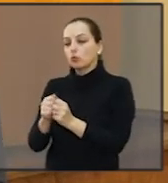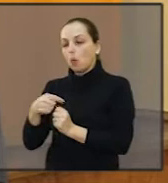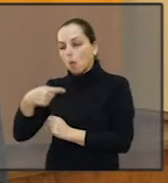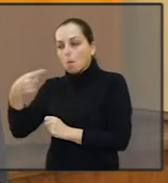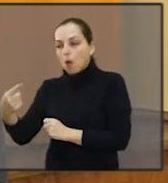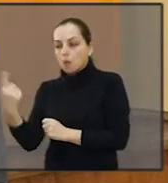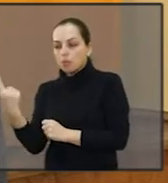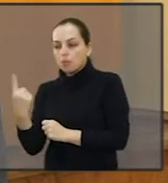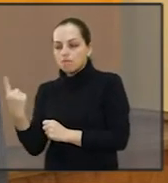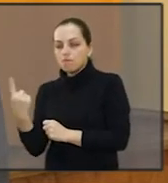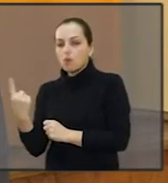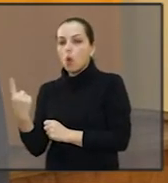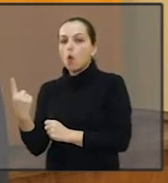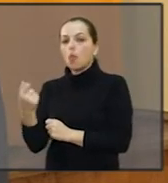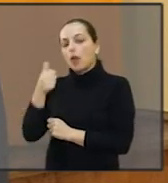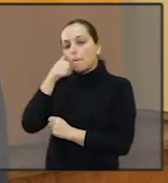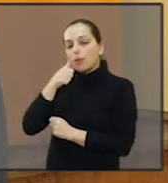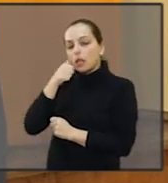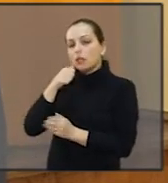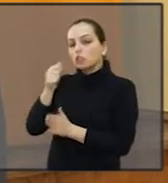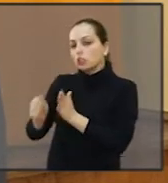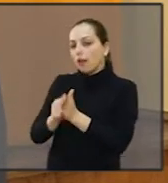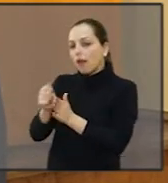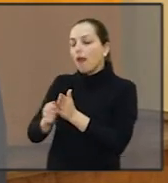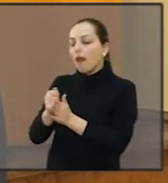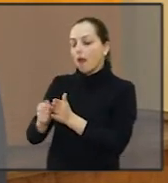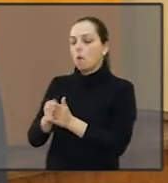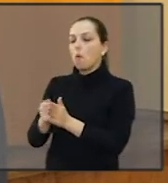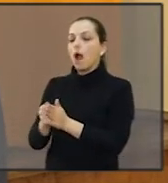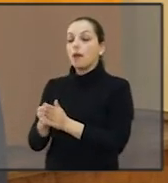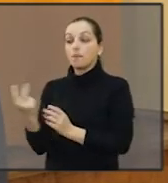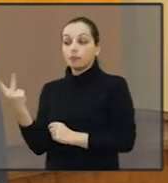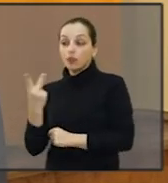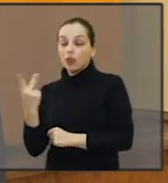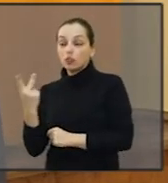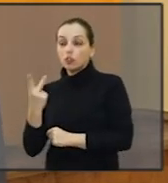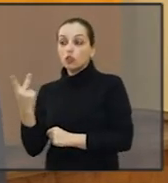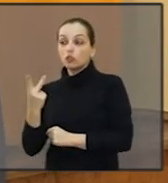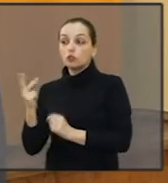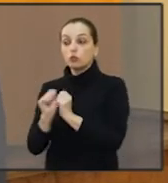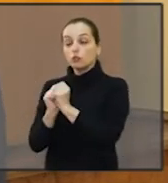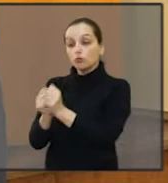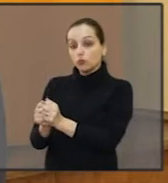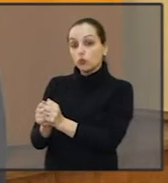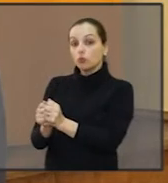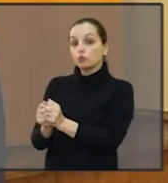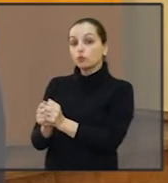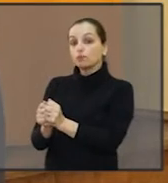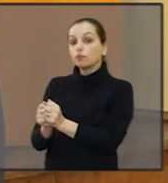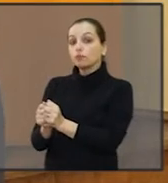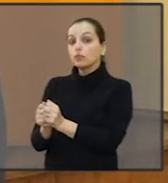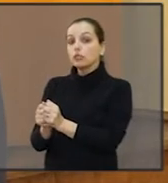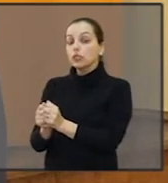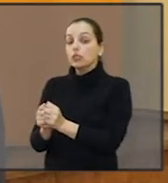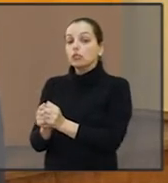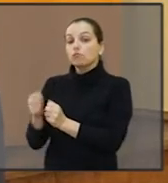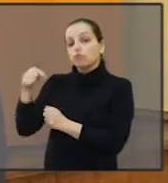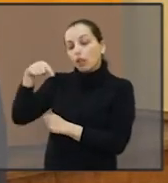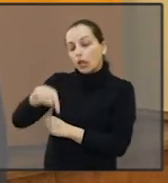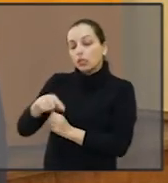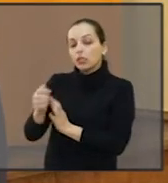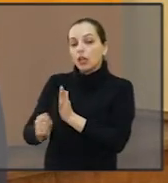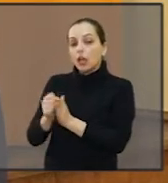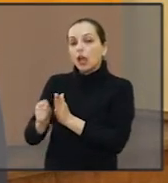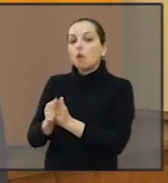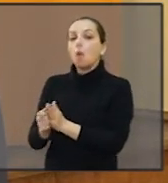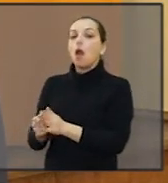mais uma outra menina aqui de Araraquara, a Deise, o filho dela Deise Macarrão. E eles mandaram um diretor para